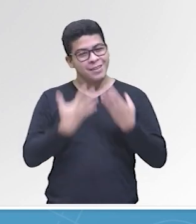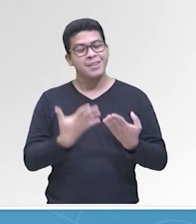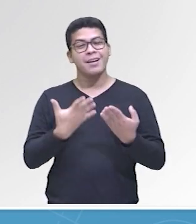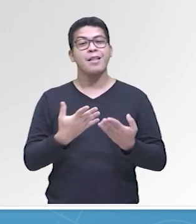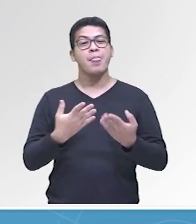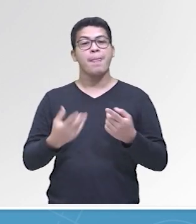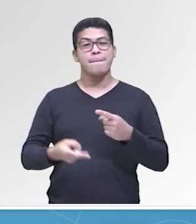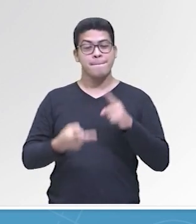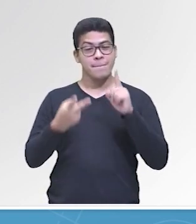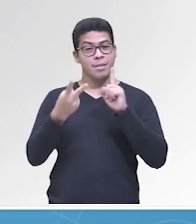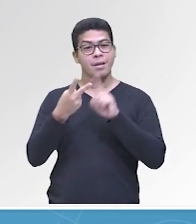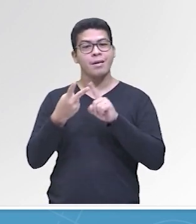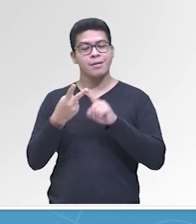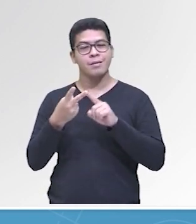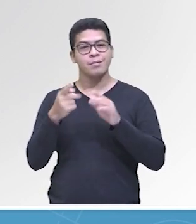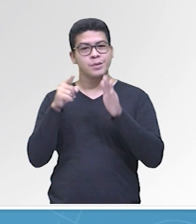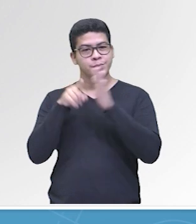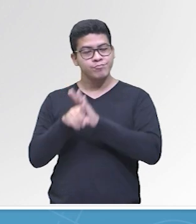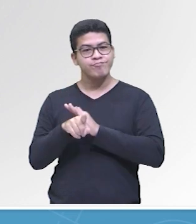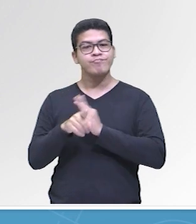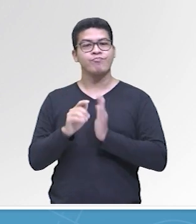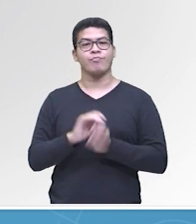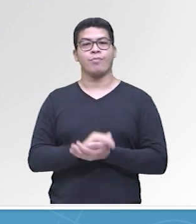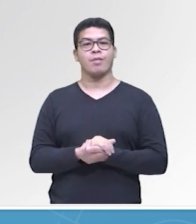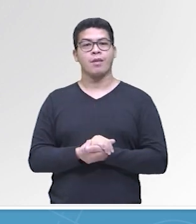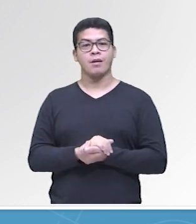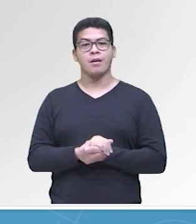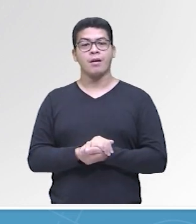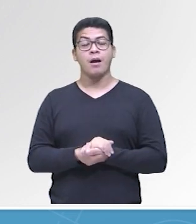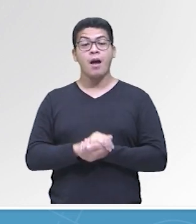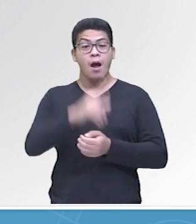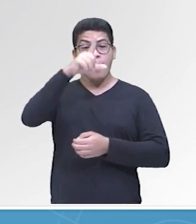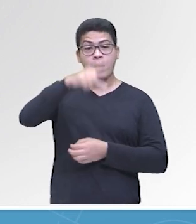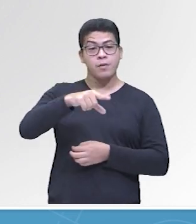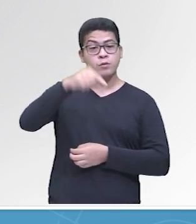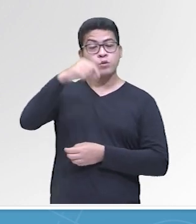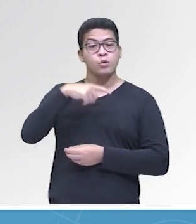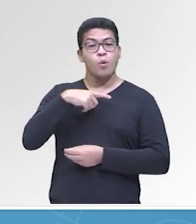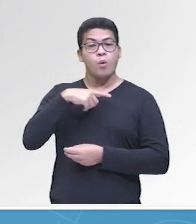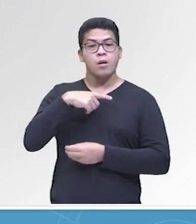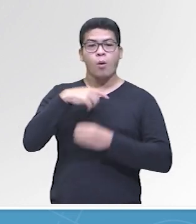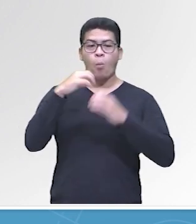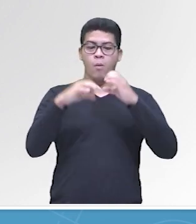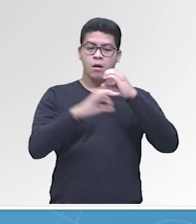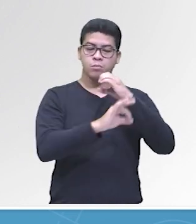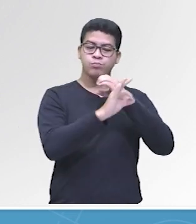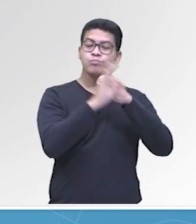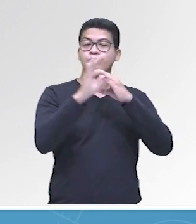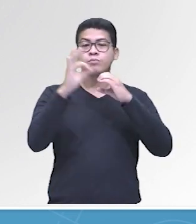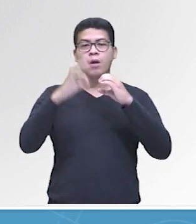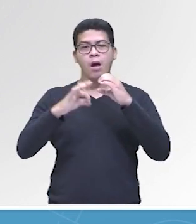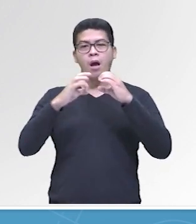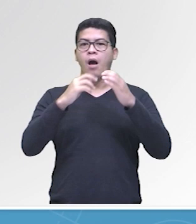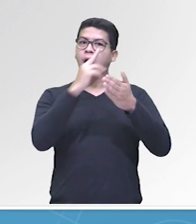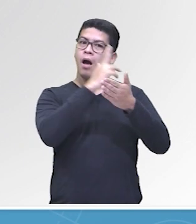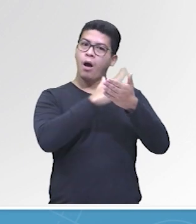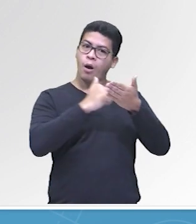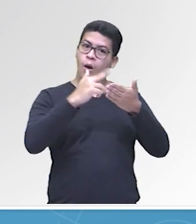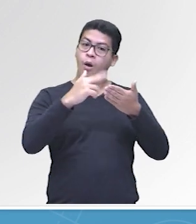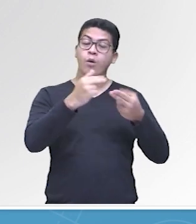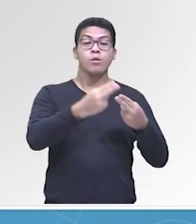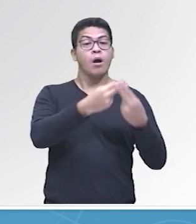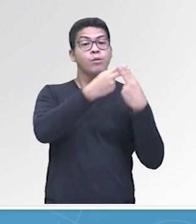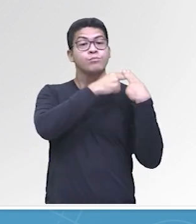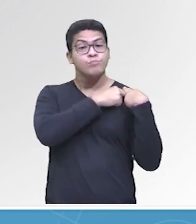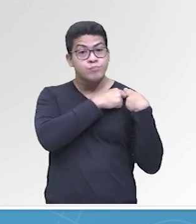à segunda questão. A segunda questão era para você escolher uma organela celular, desenha e escreva a sua função.